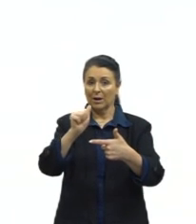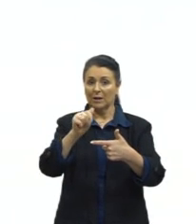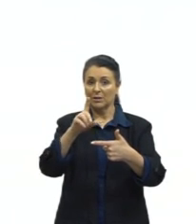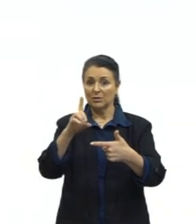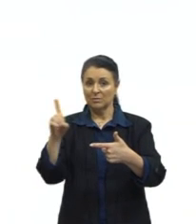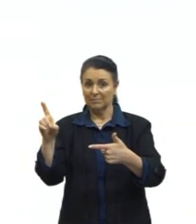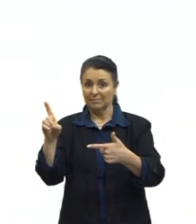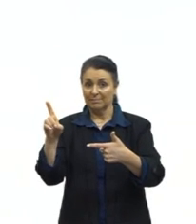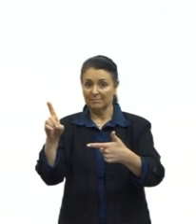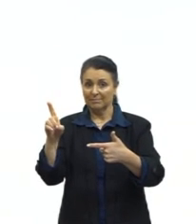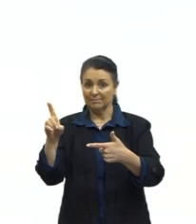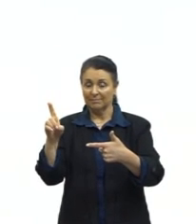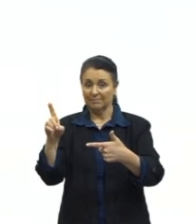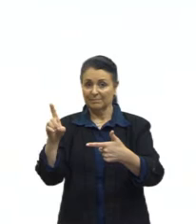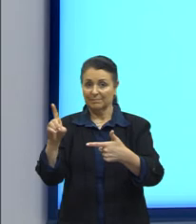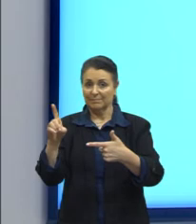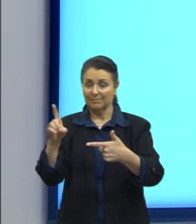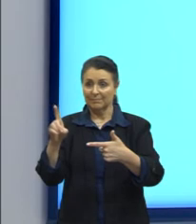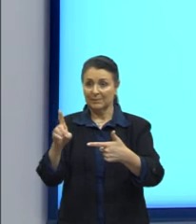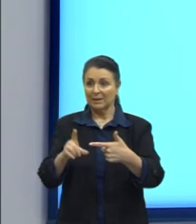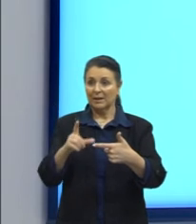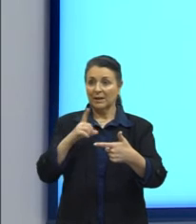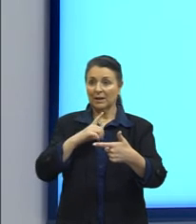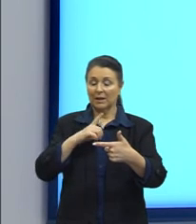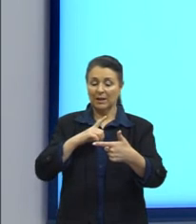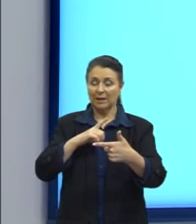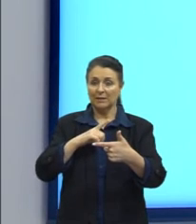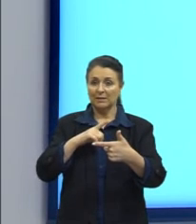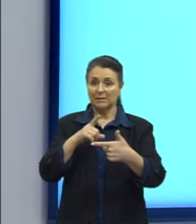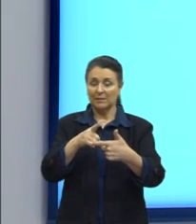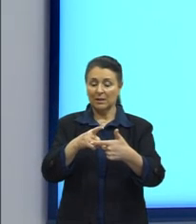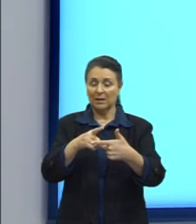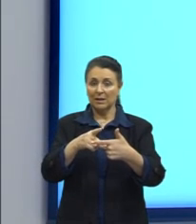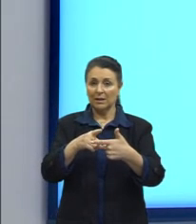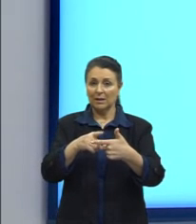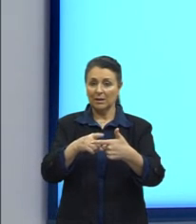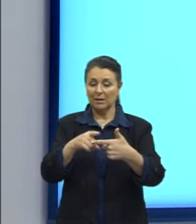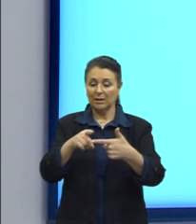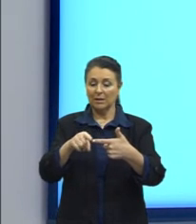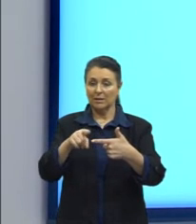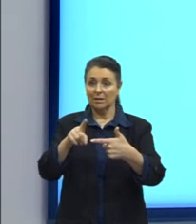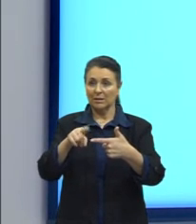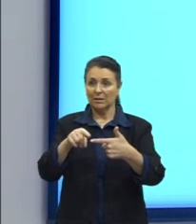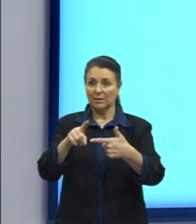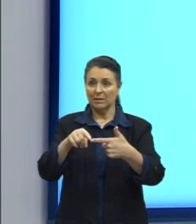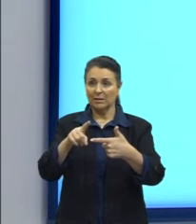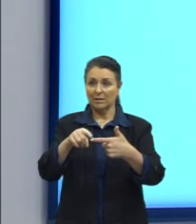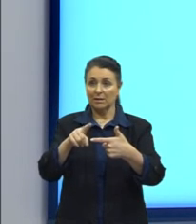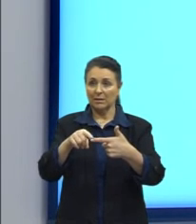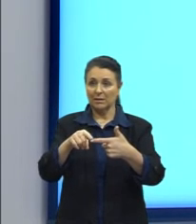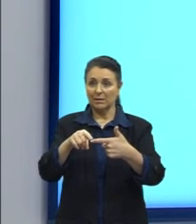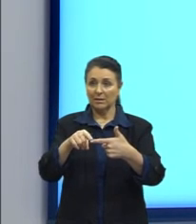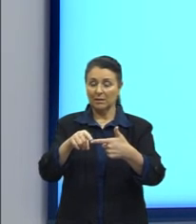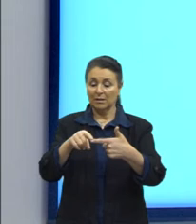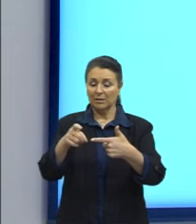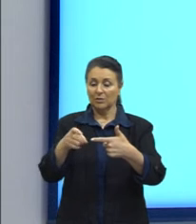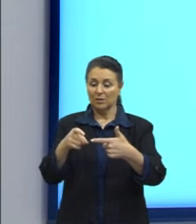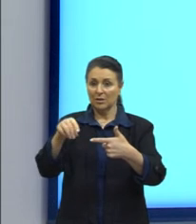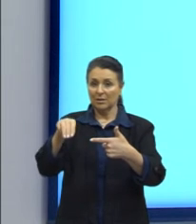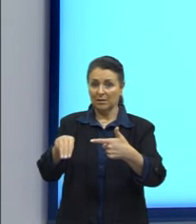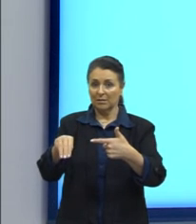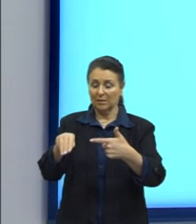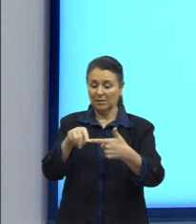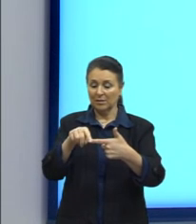esse esse cosseno ele tá valendo o quê ele tá vindo até aqui esse ponto então ele vale x